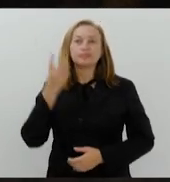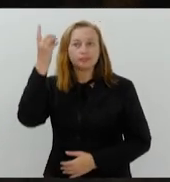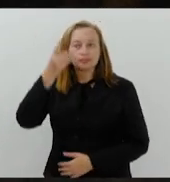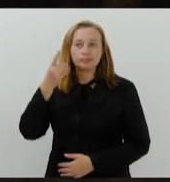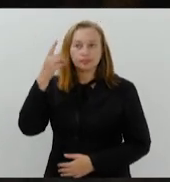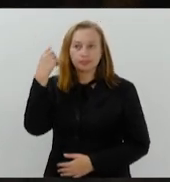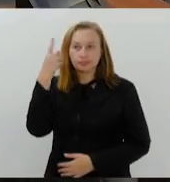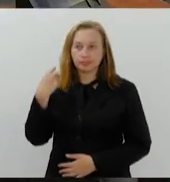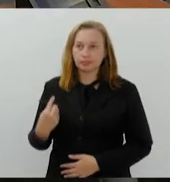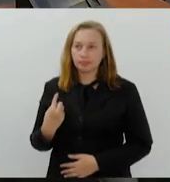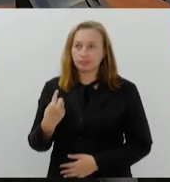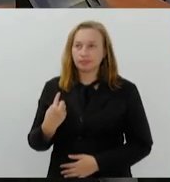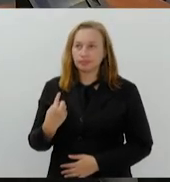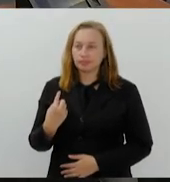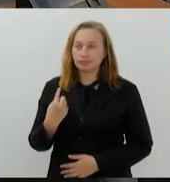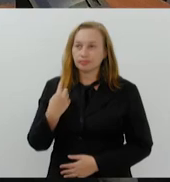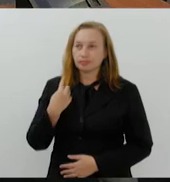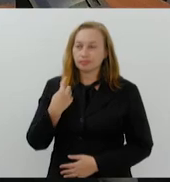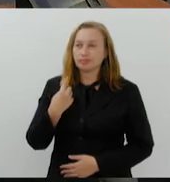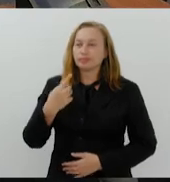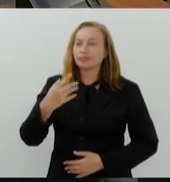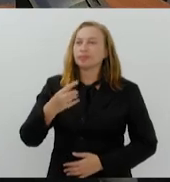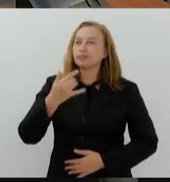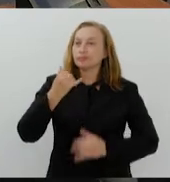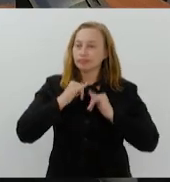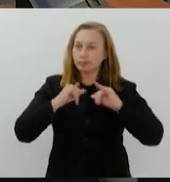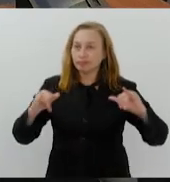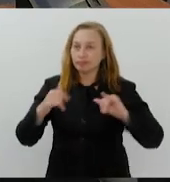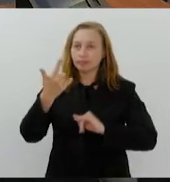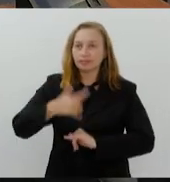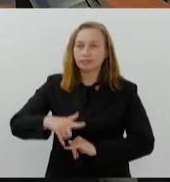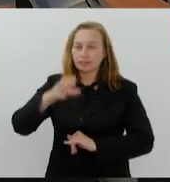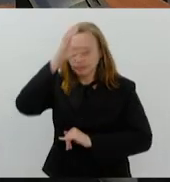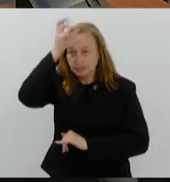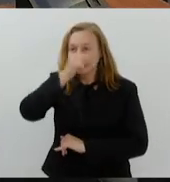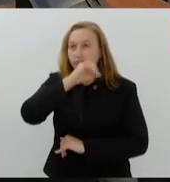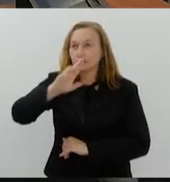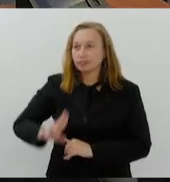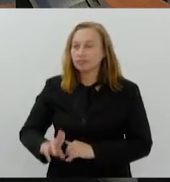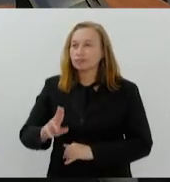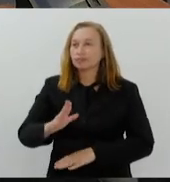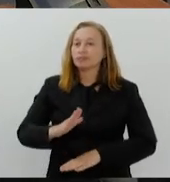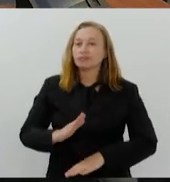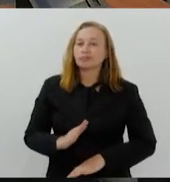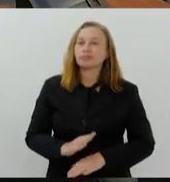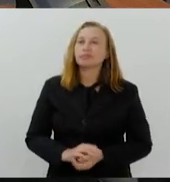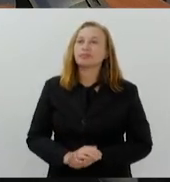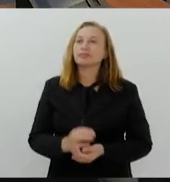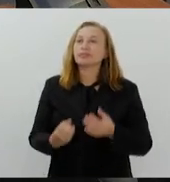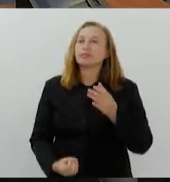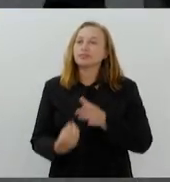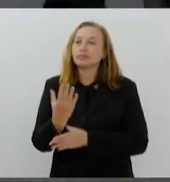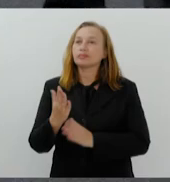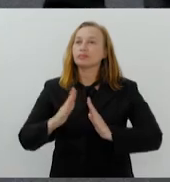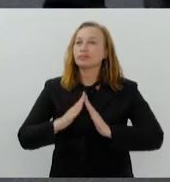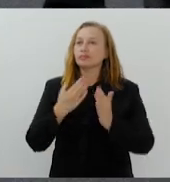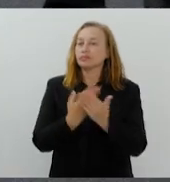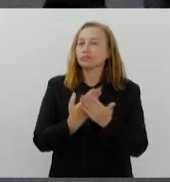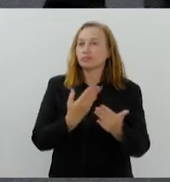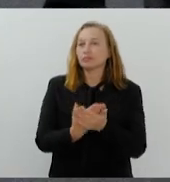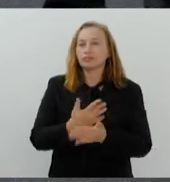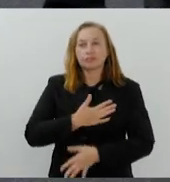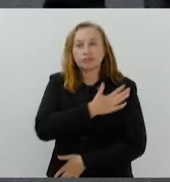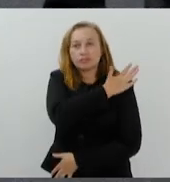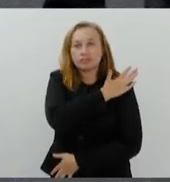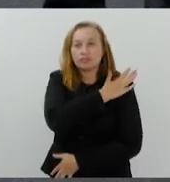Dani. Para declarar mais uma vez, senhora presidenta Tia Ju, mais uma IL sobre criação de colégio militar. E a